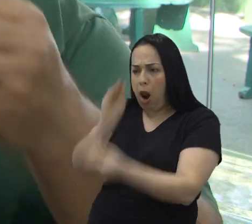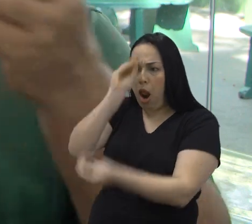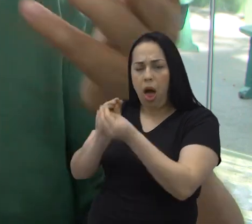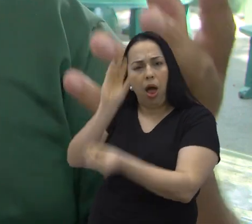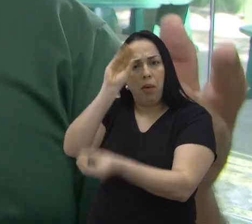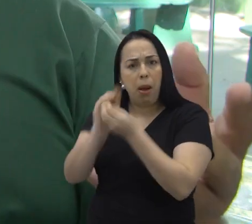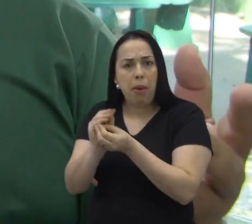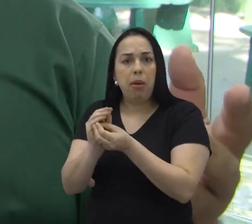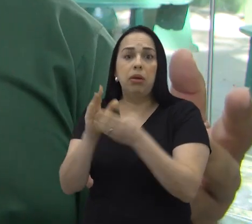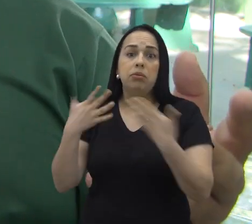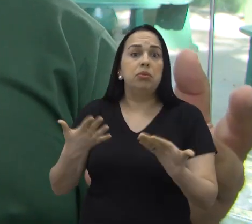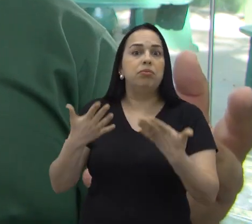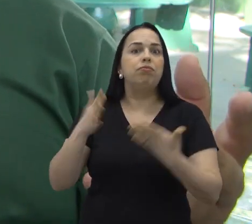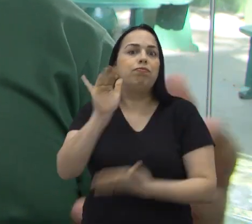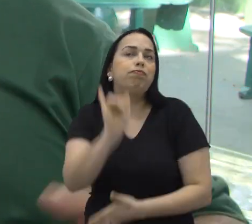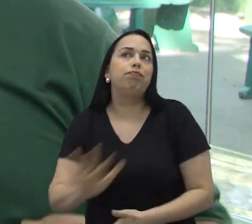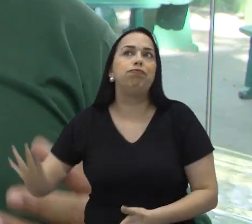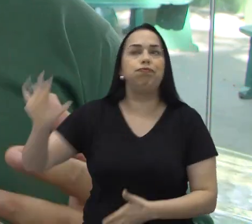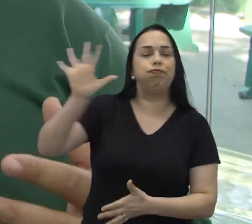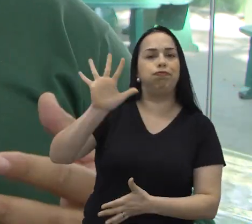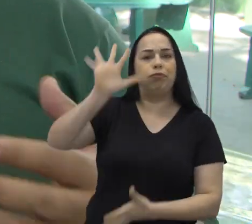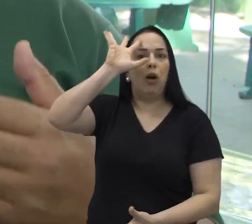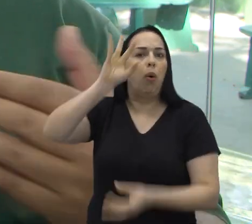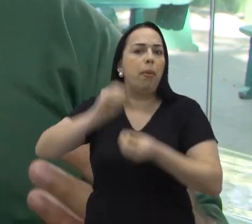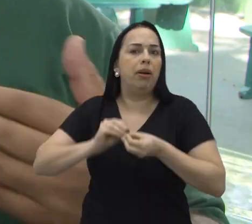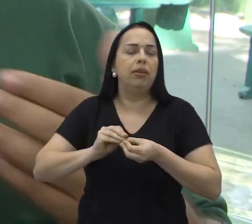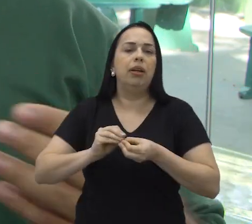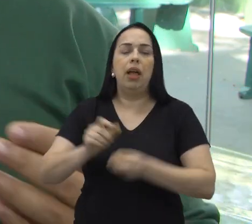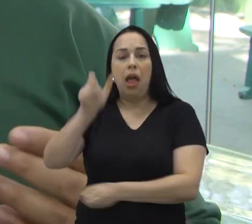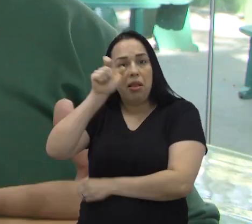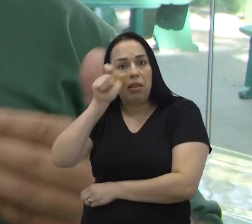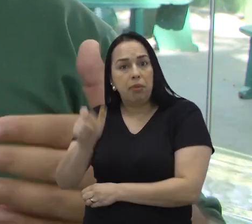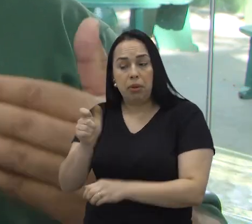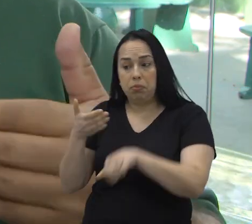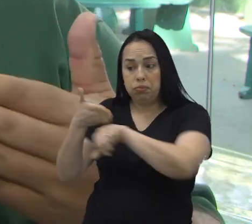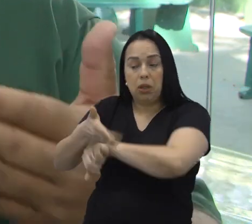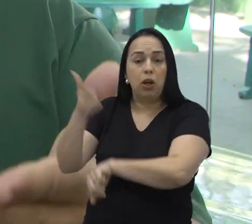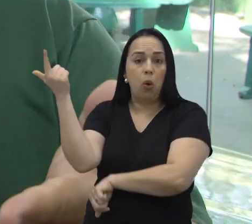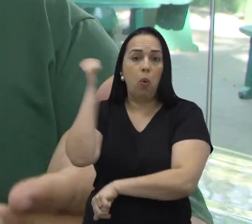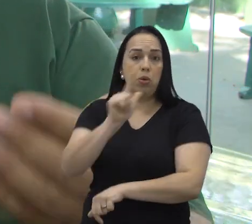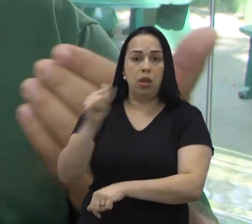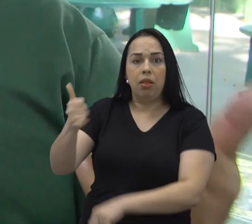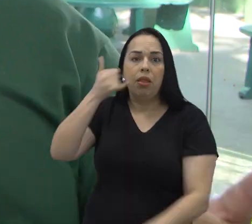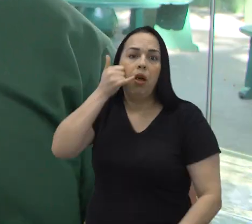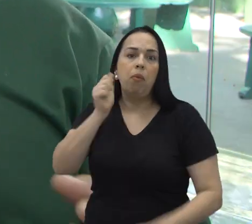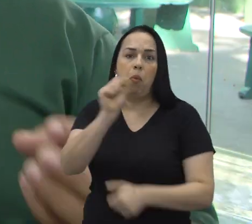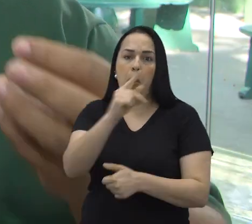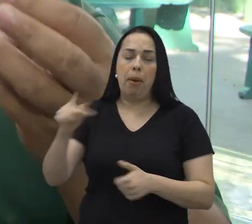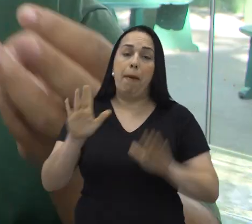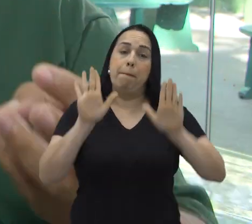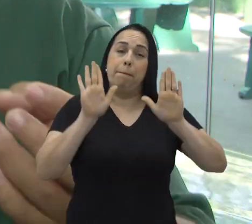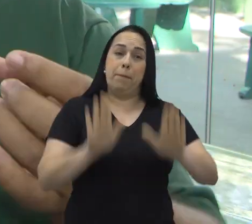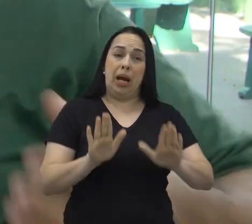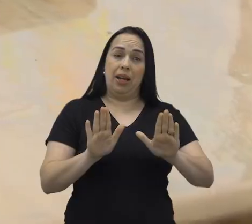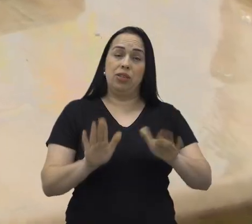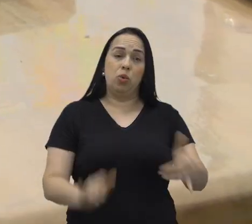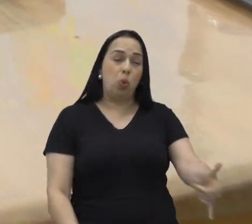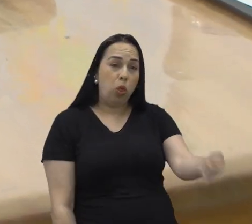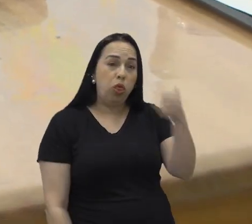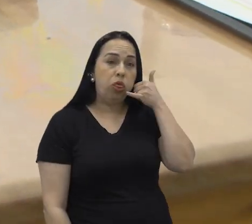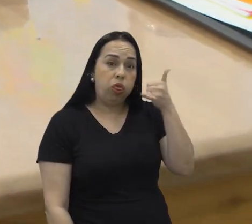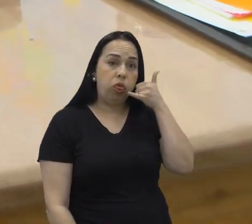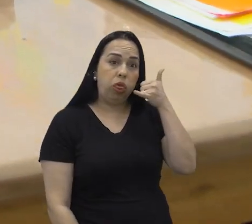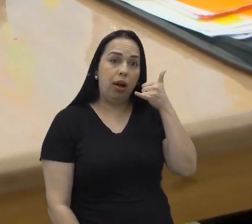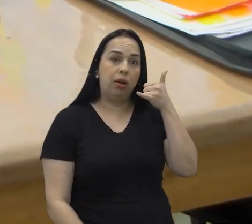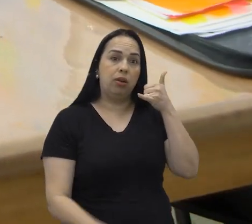ajuda a entender um determinado cenário, sabe? Tem tantas coisas interessantes que você tem acesso no celular, aplicativo. Mas